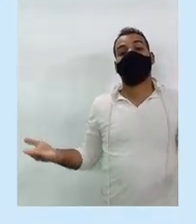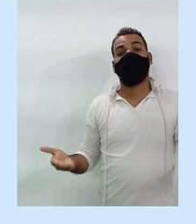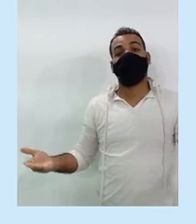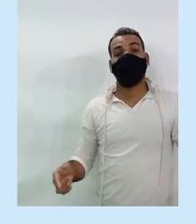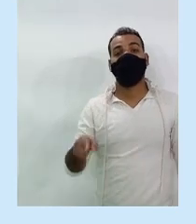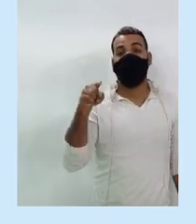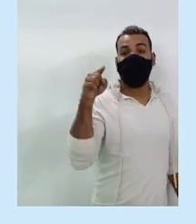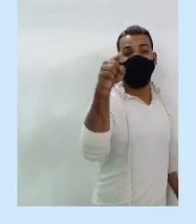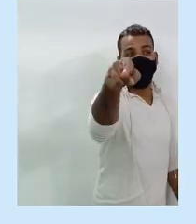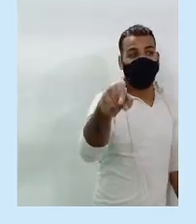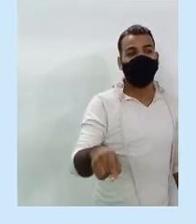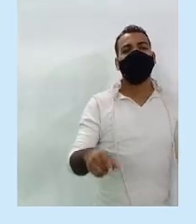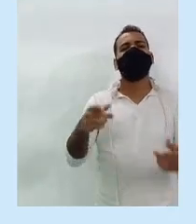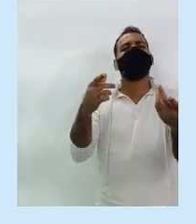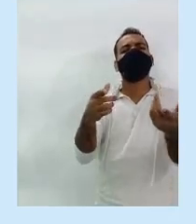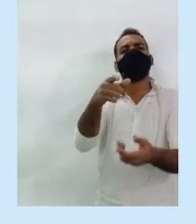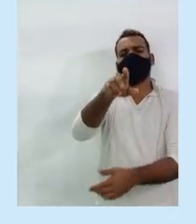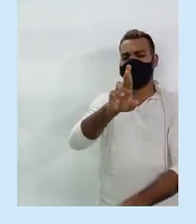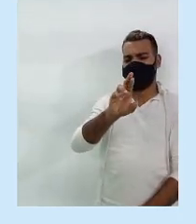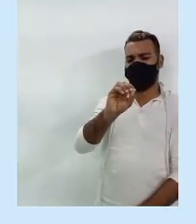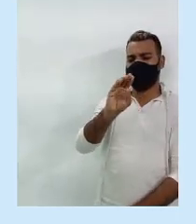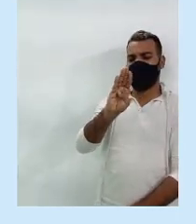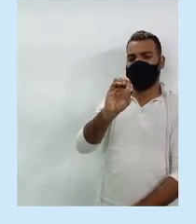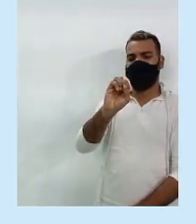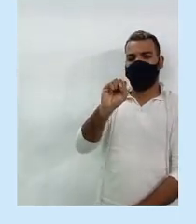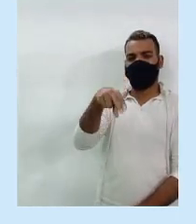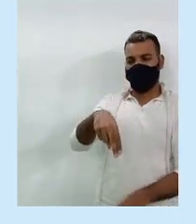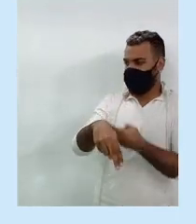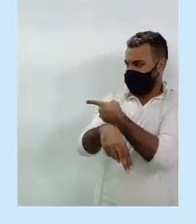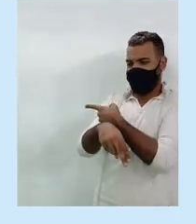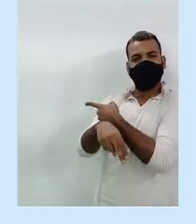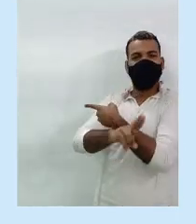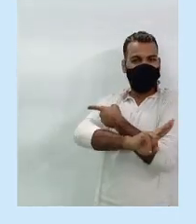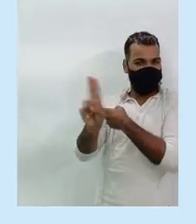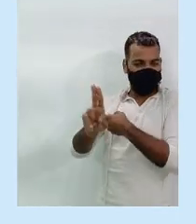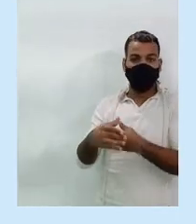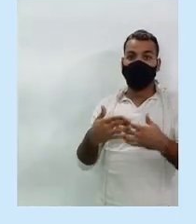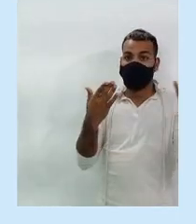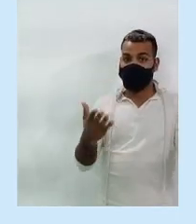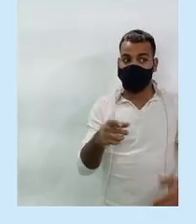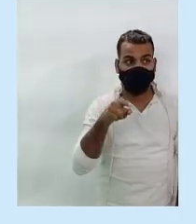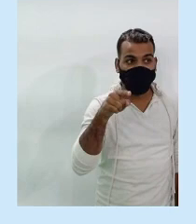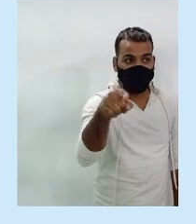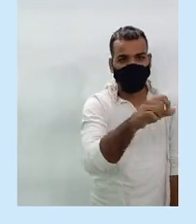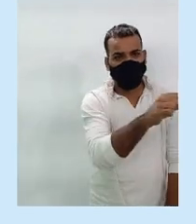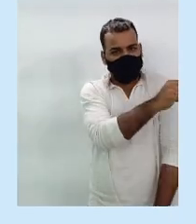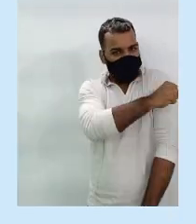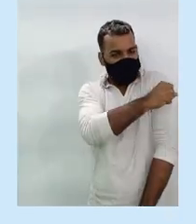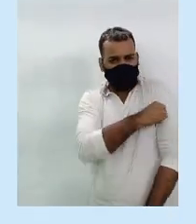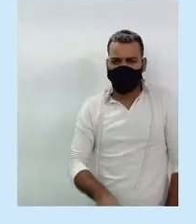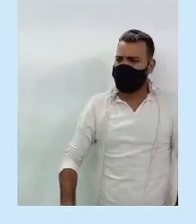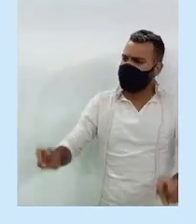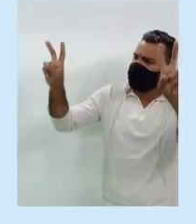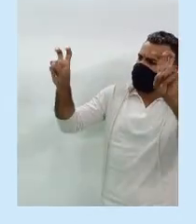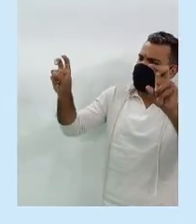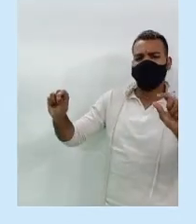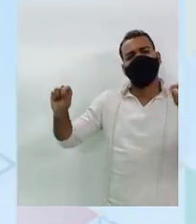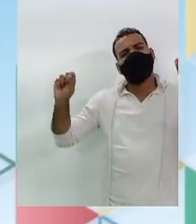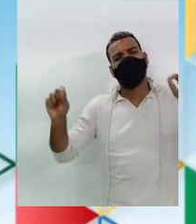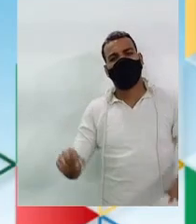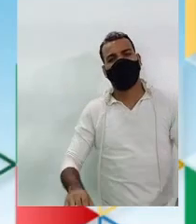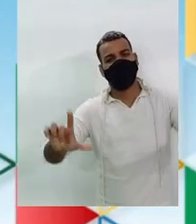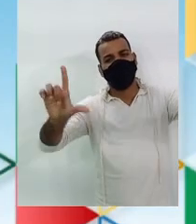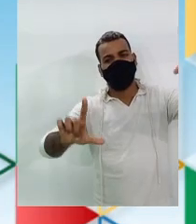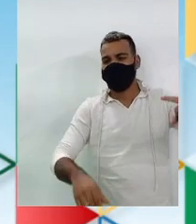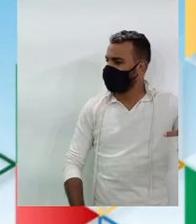para você, estudante do oitavo ano. Mas qual será o tema da aula de hoje? Como há na